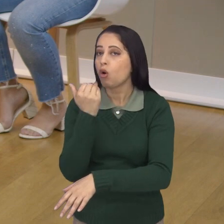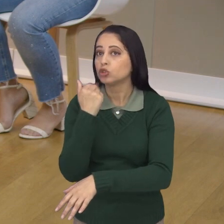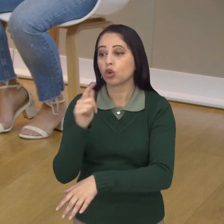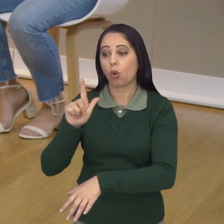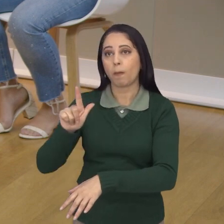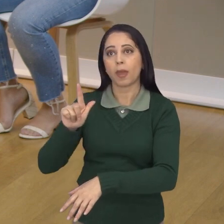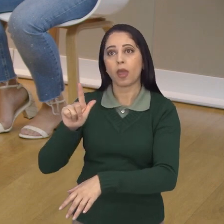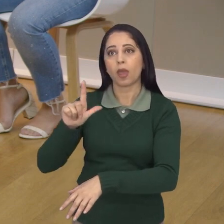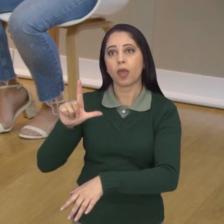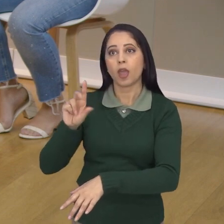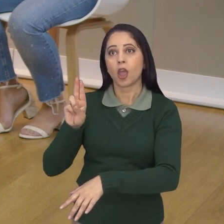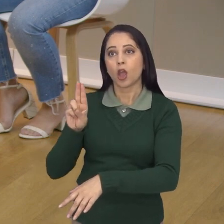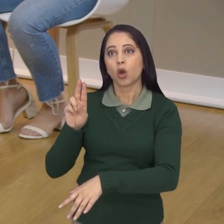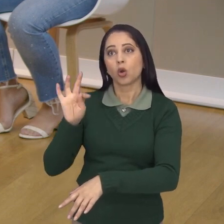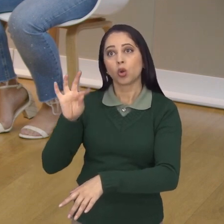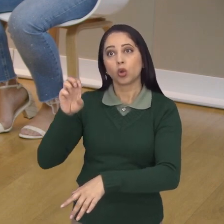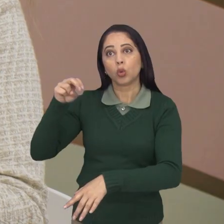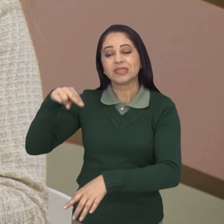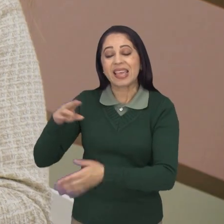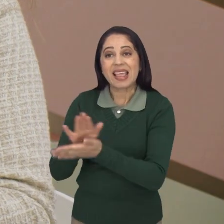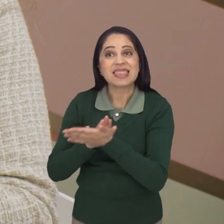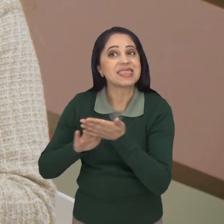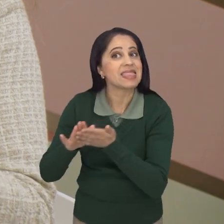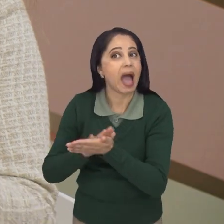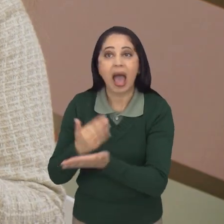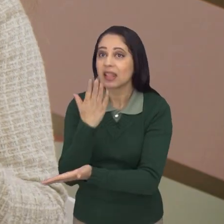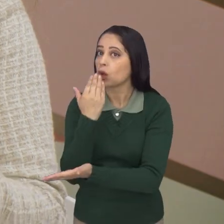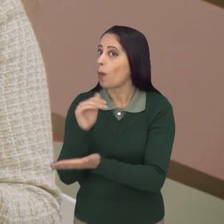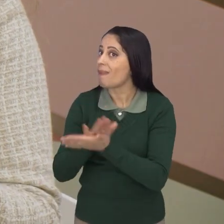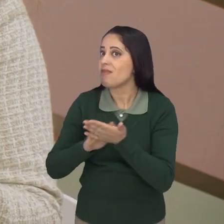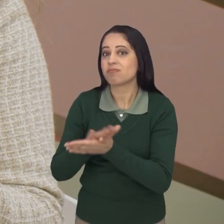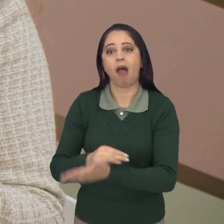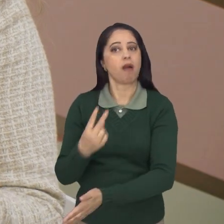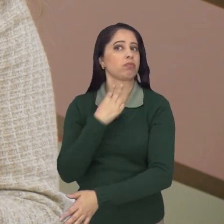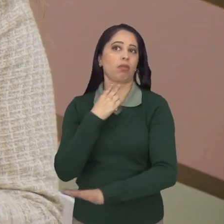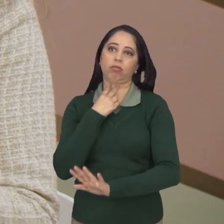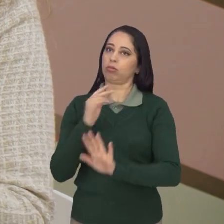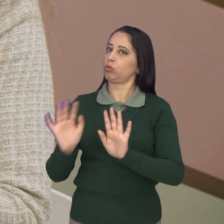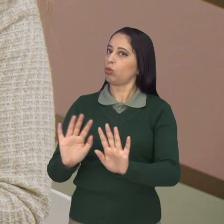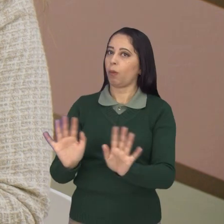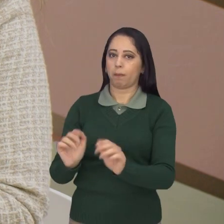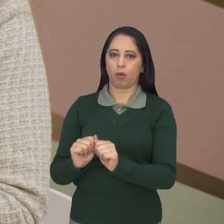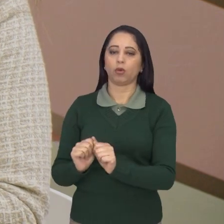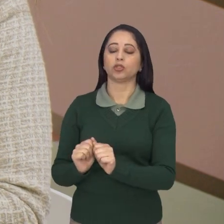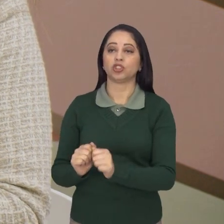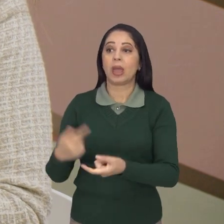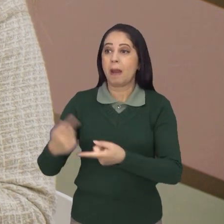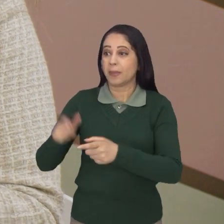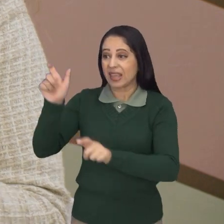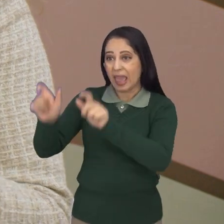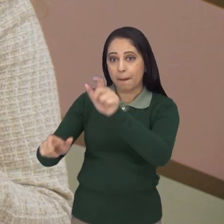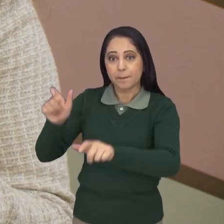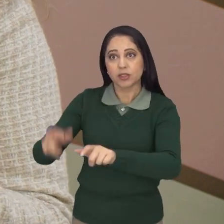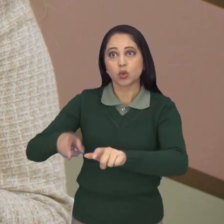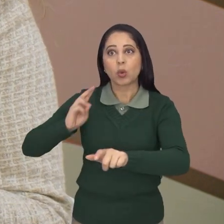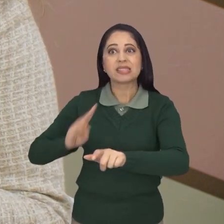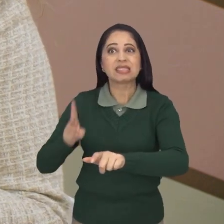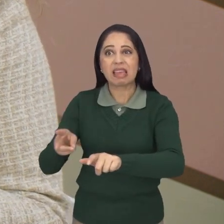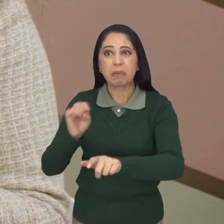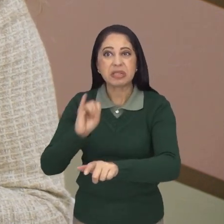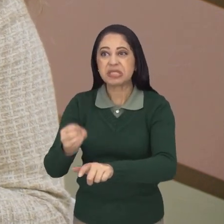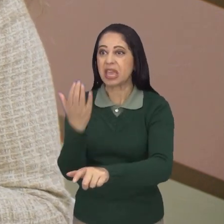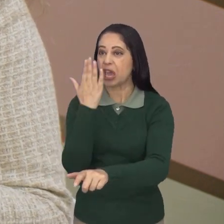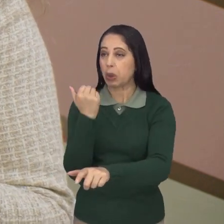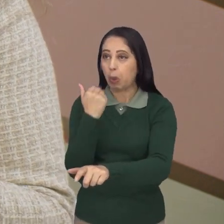tem as lesões ali, intestinais, e ele reage toda vez que ele tem contato com a proteína do glúten, ele sempre vai